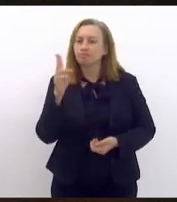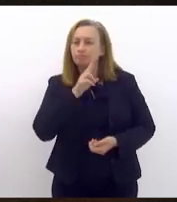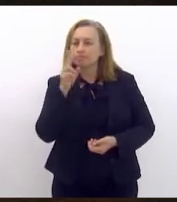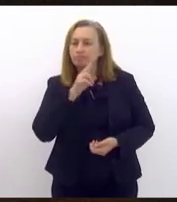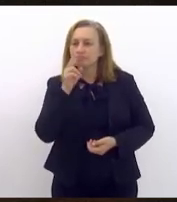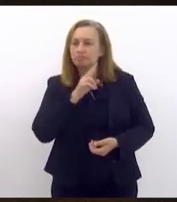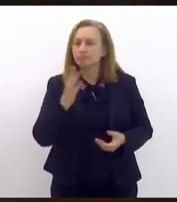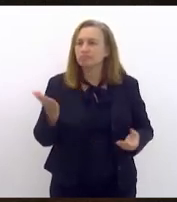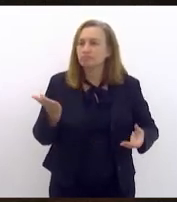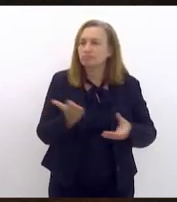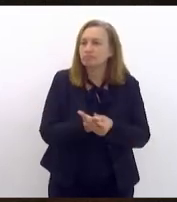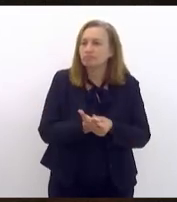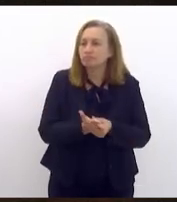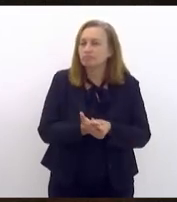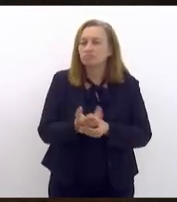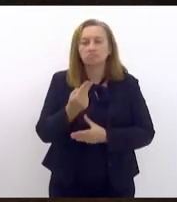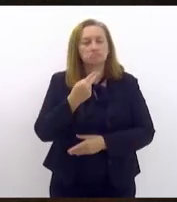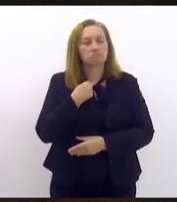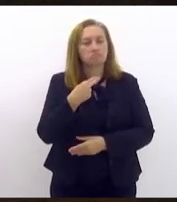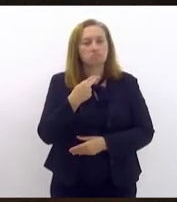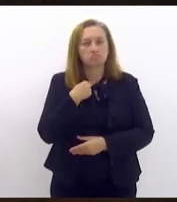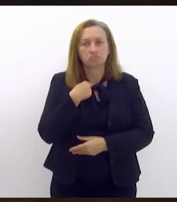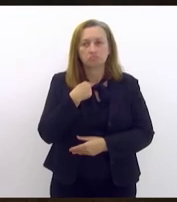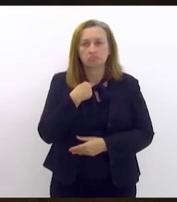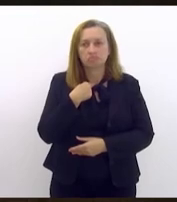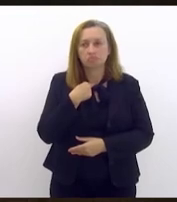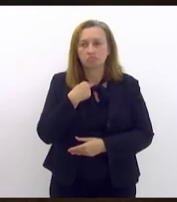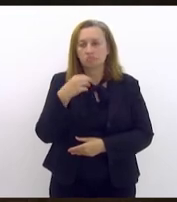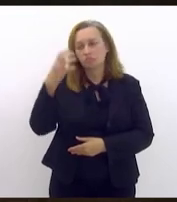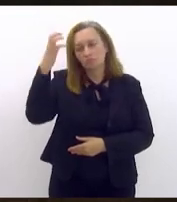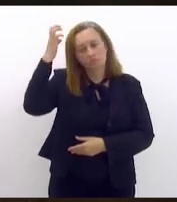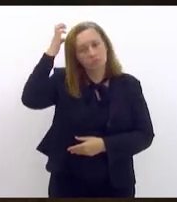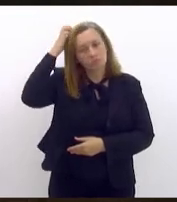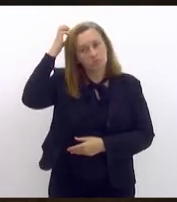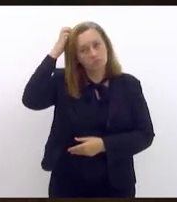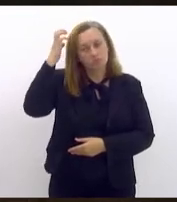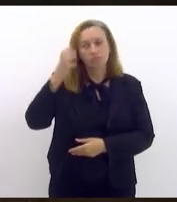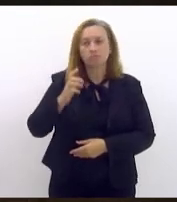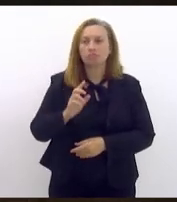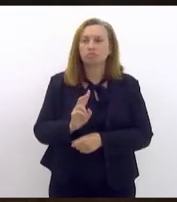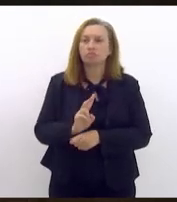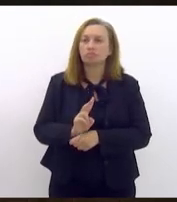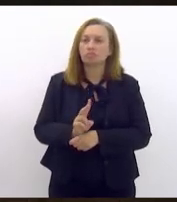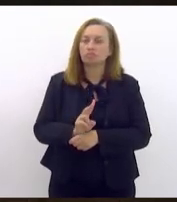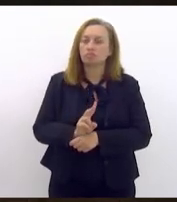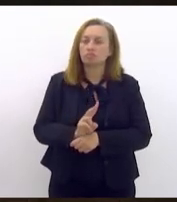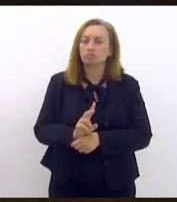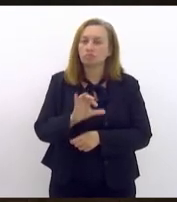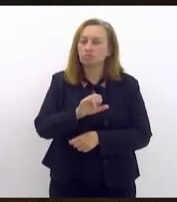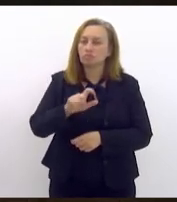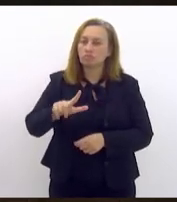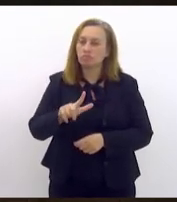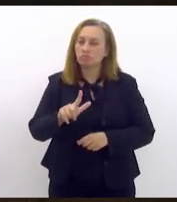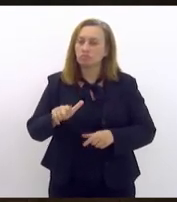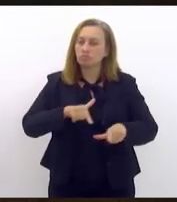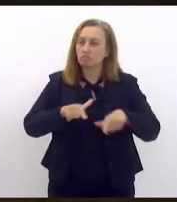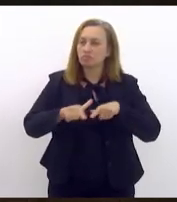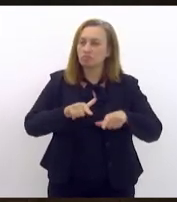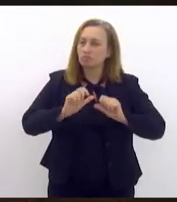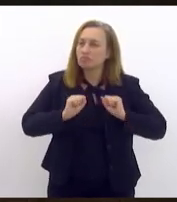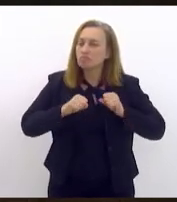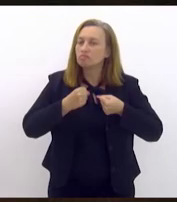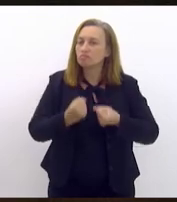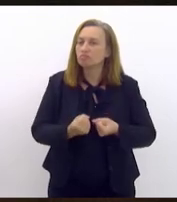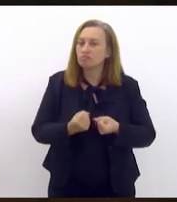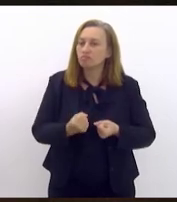acelerar esse processo. A gente não pode penalizar os agentes civis que têm trabalhado com tanto afinco, com tanta